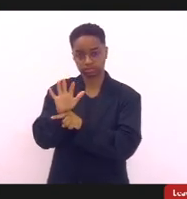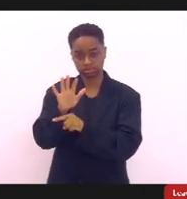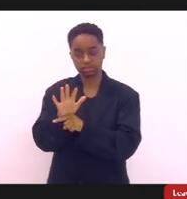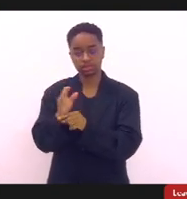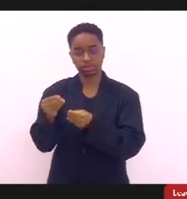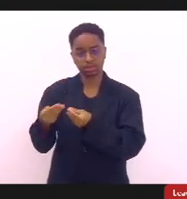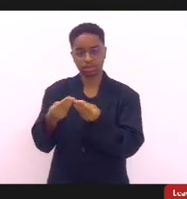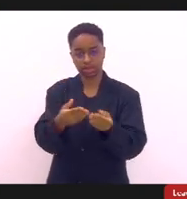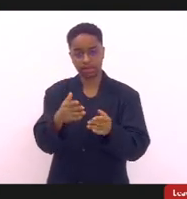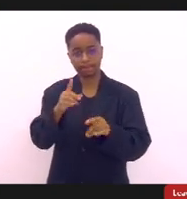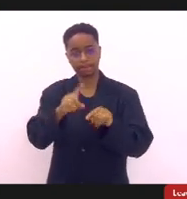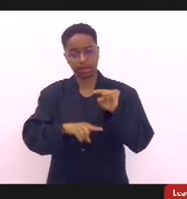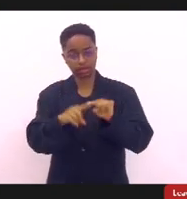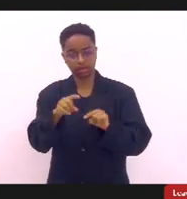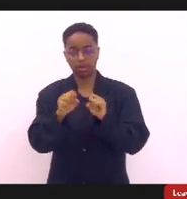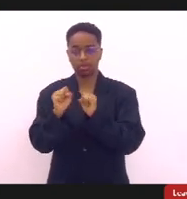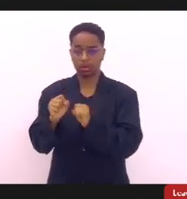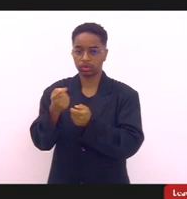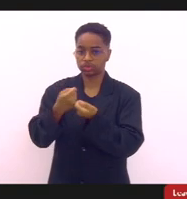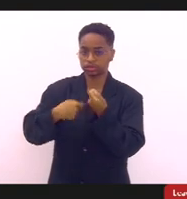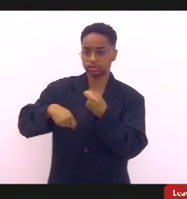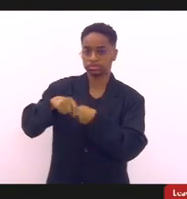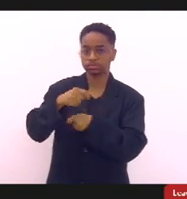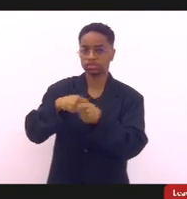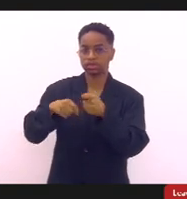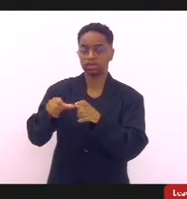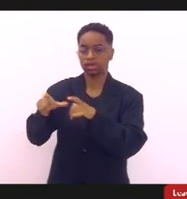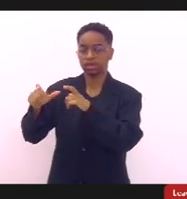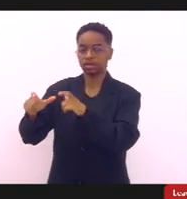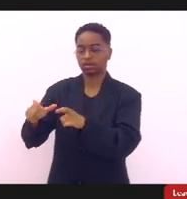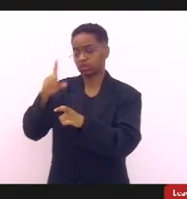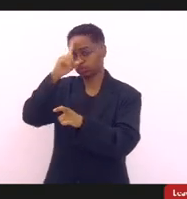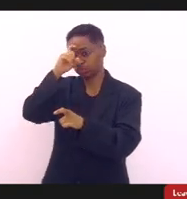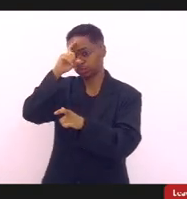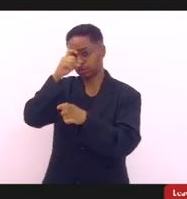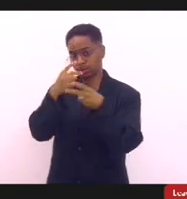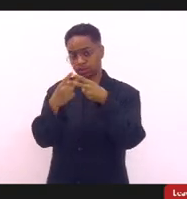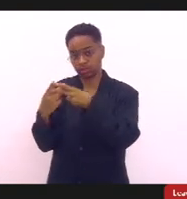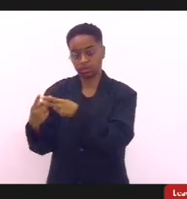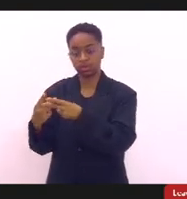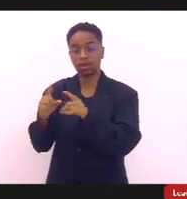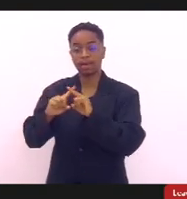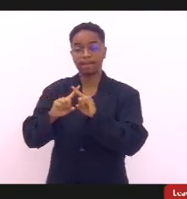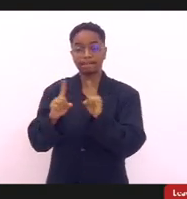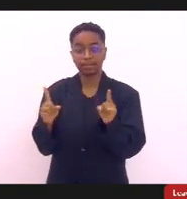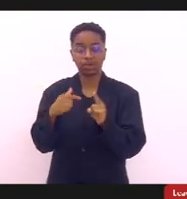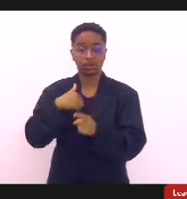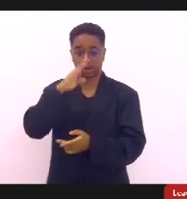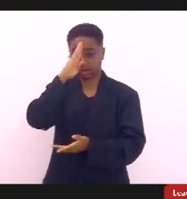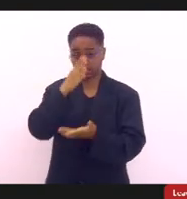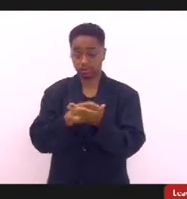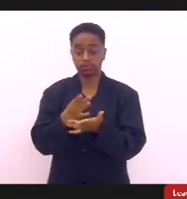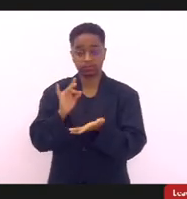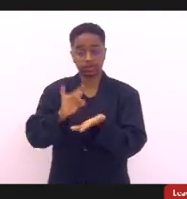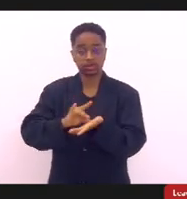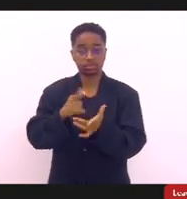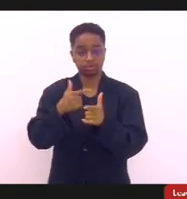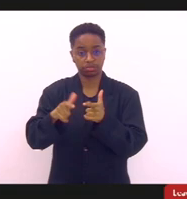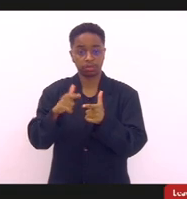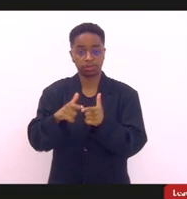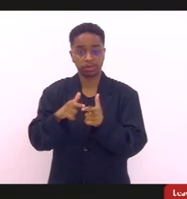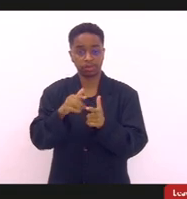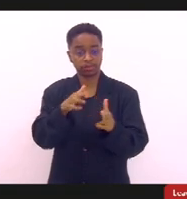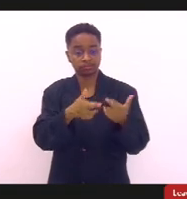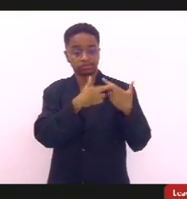fornecendo materiais, pode até administrar o sanatório penal, mas eu acredito que esse problema é da Secretaria de Administração